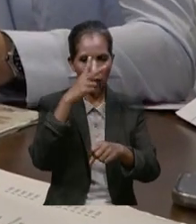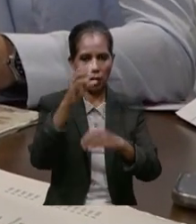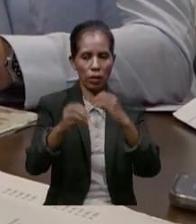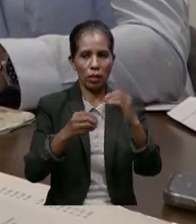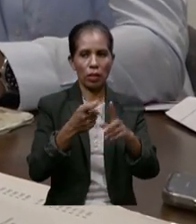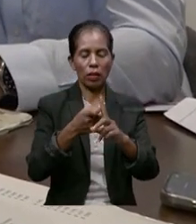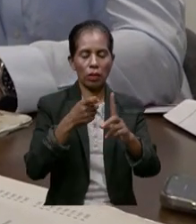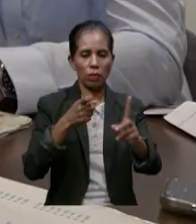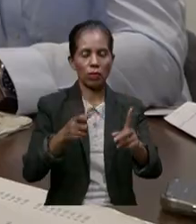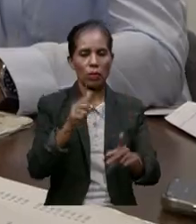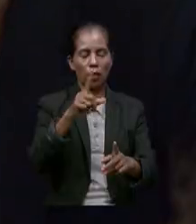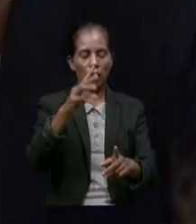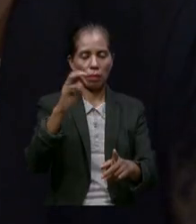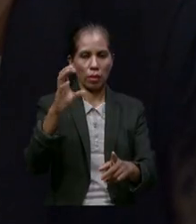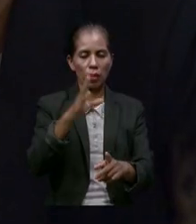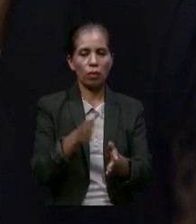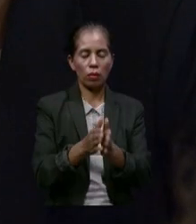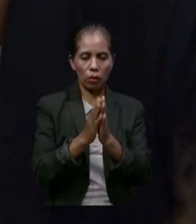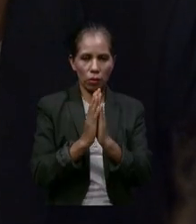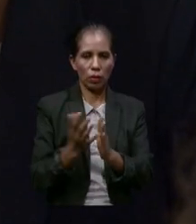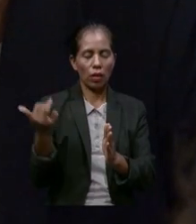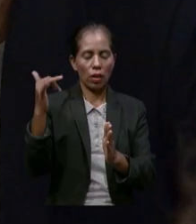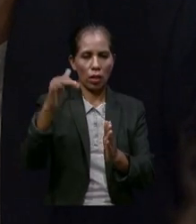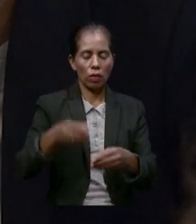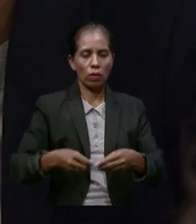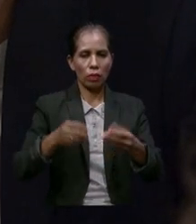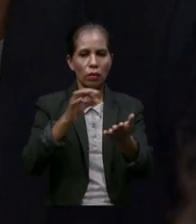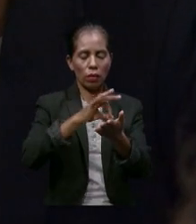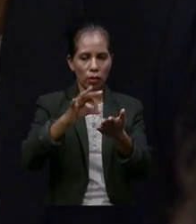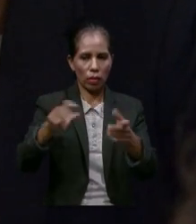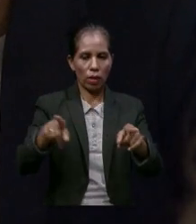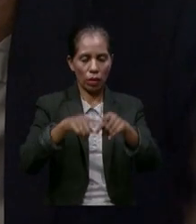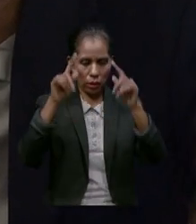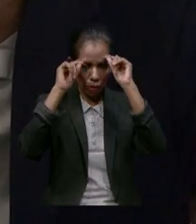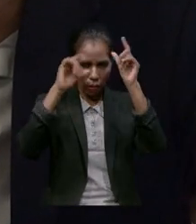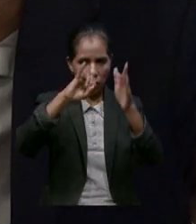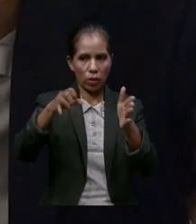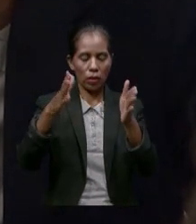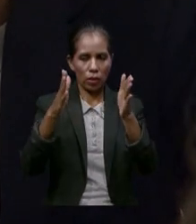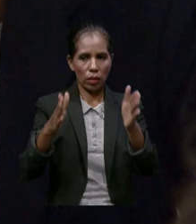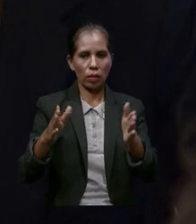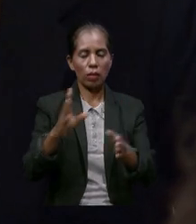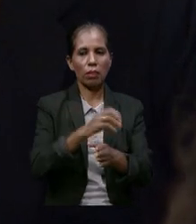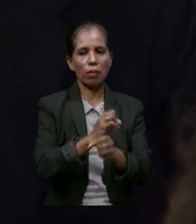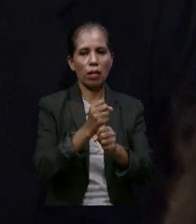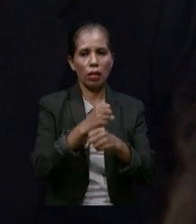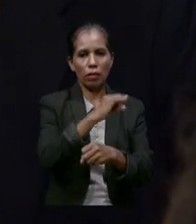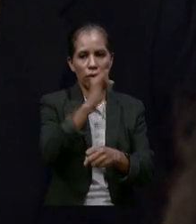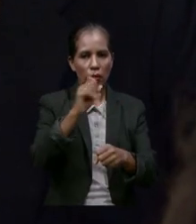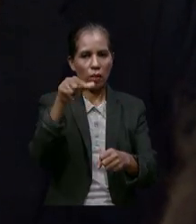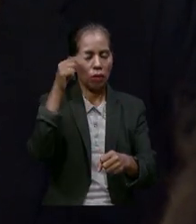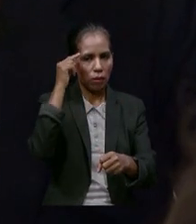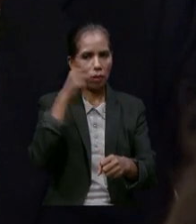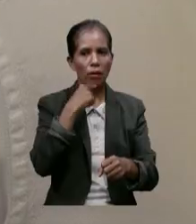Husi Alemanha, o de uso disponibilidade a formação da jornalista Timor-Leste e a área de jornalismo investigativo. Governante